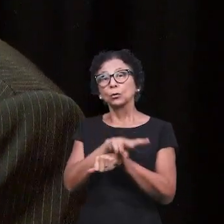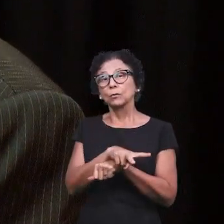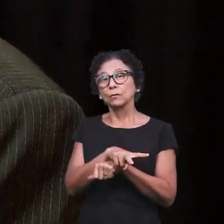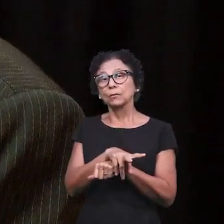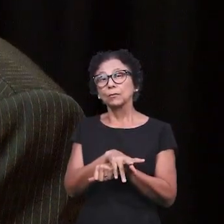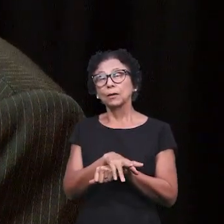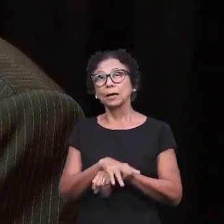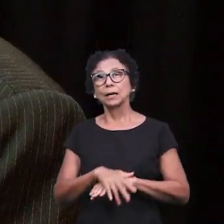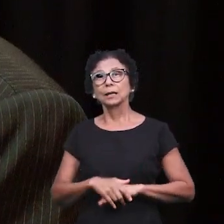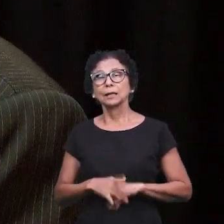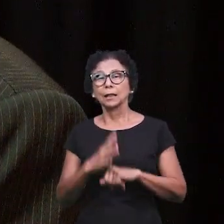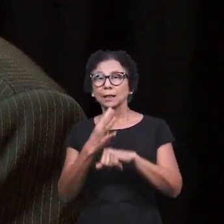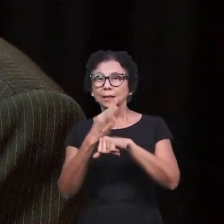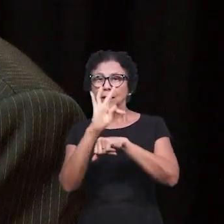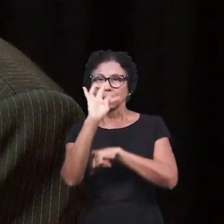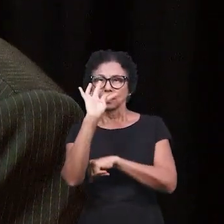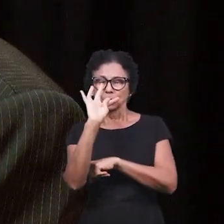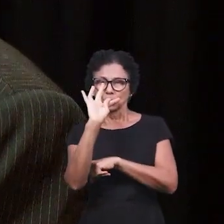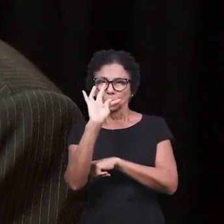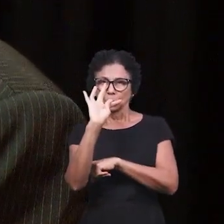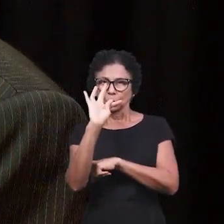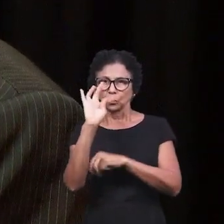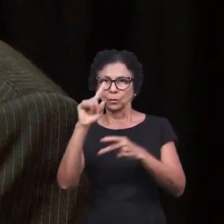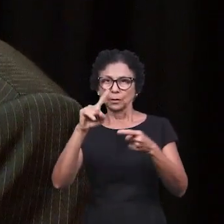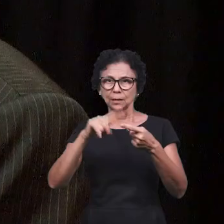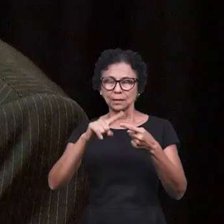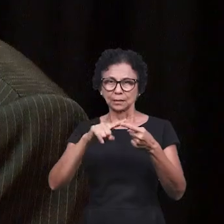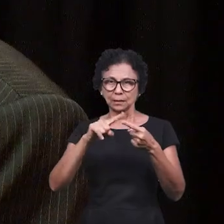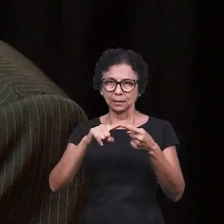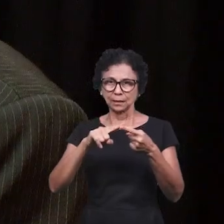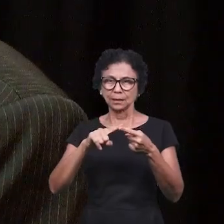de técnico.